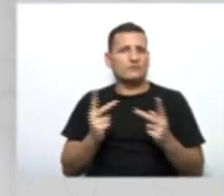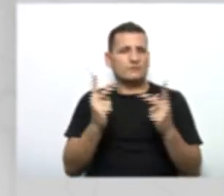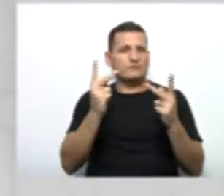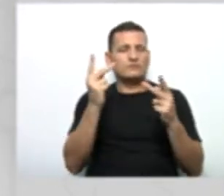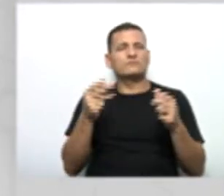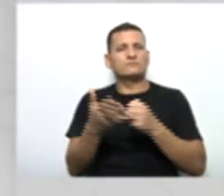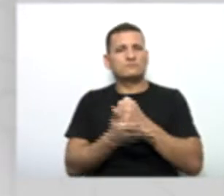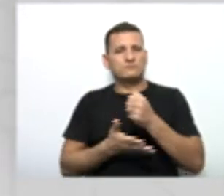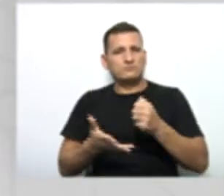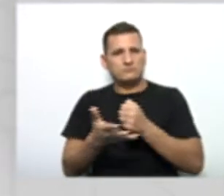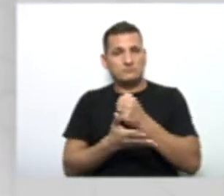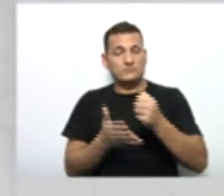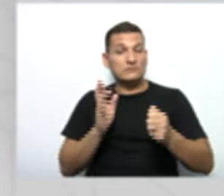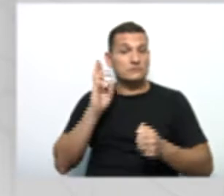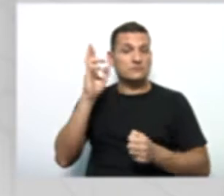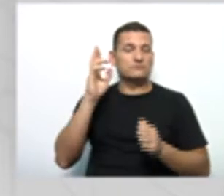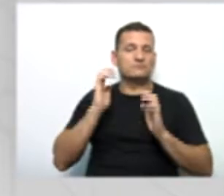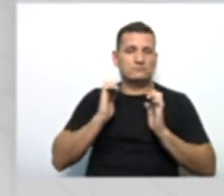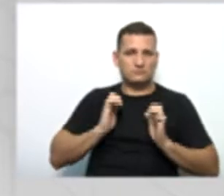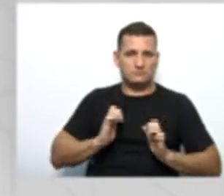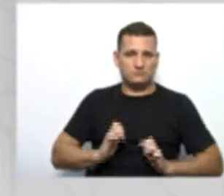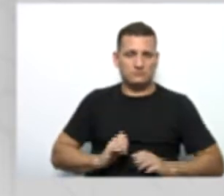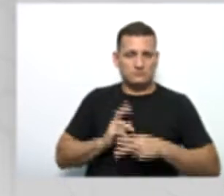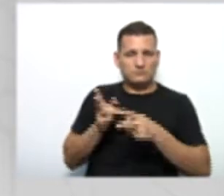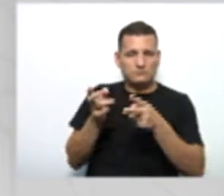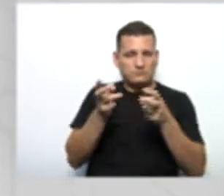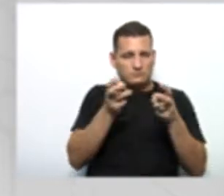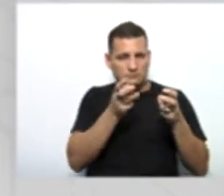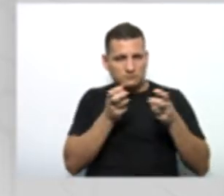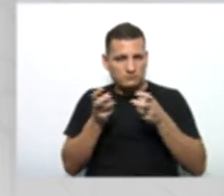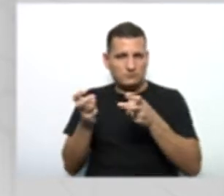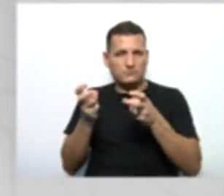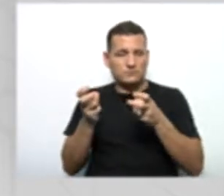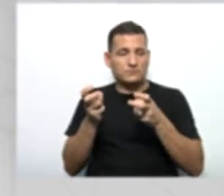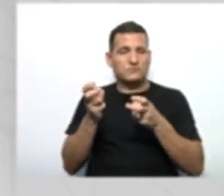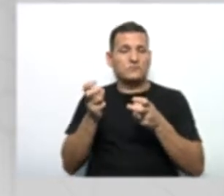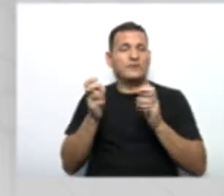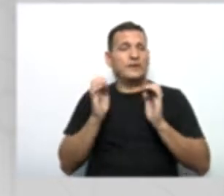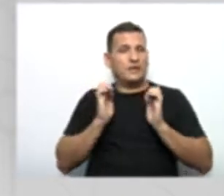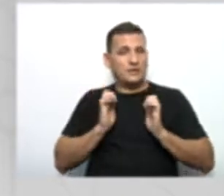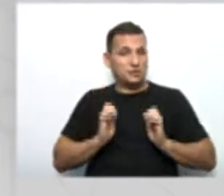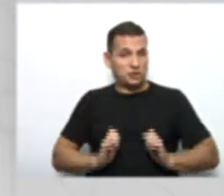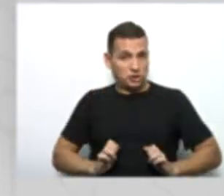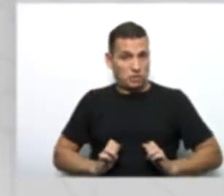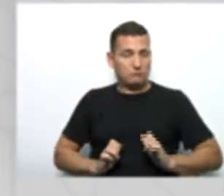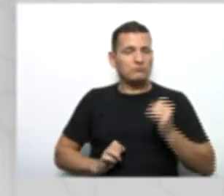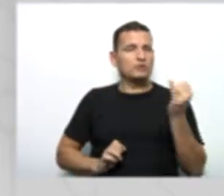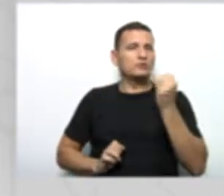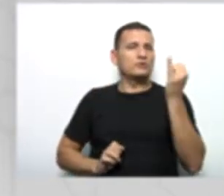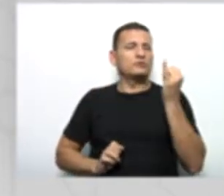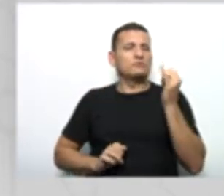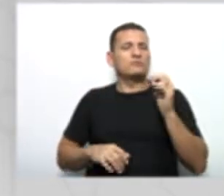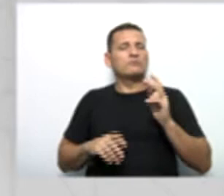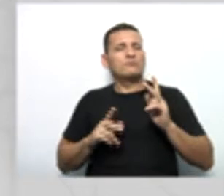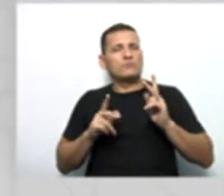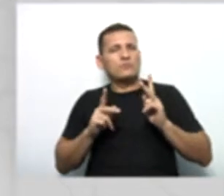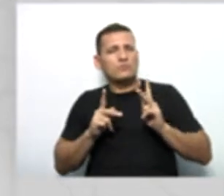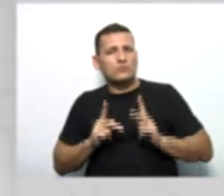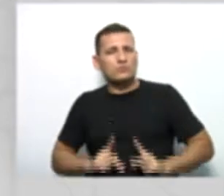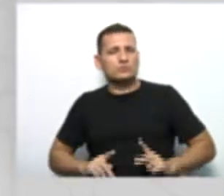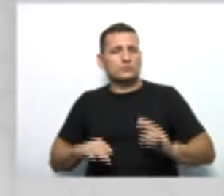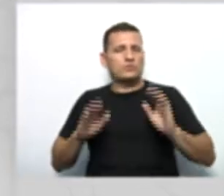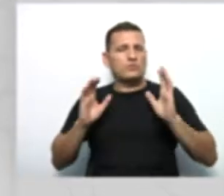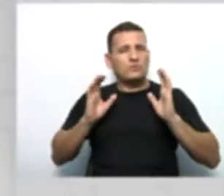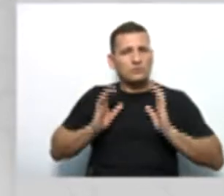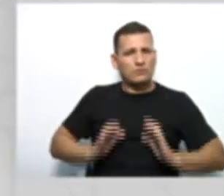as decisões éticas. Perceber a ética como base para a conduta do homem. Pensar a conduta do cidadão